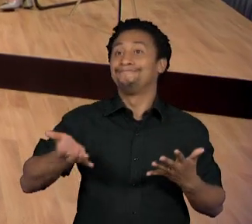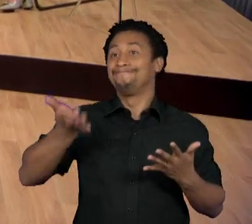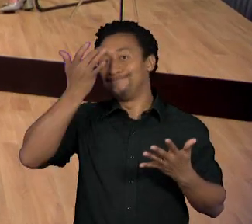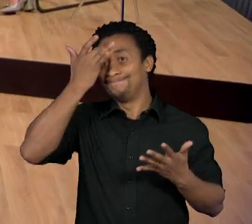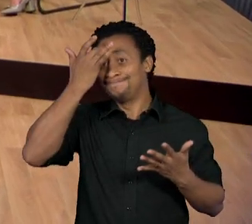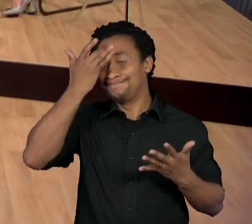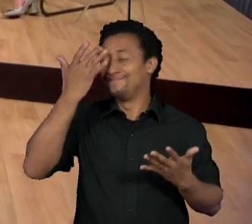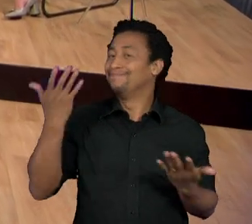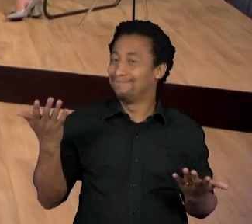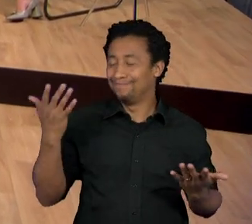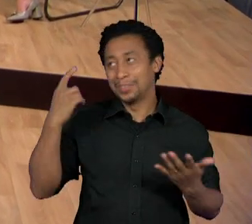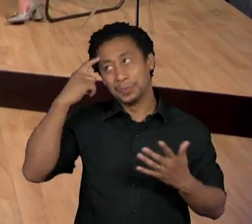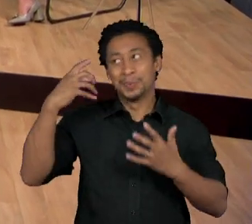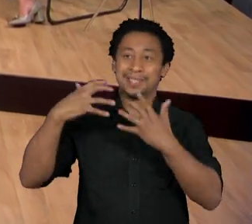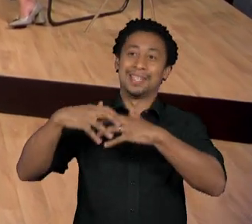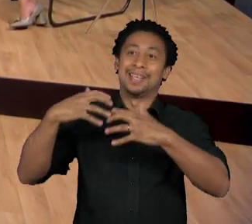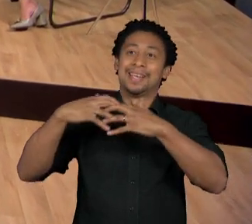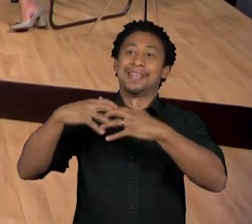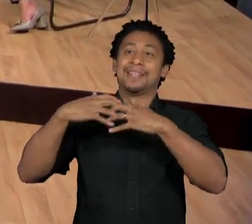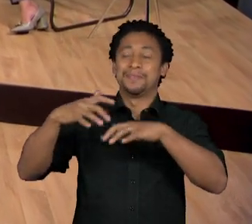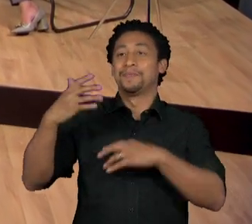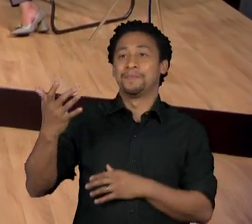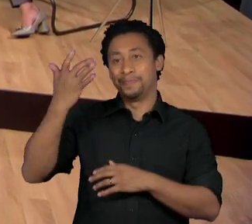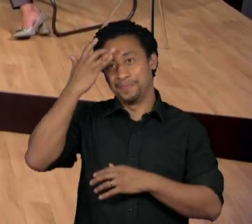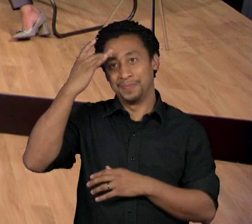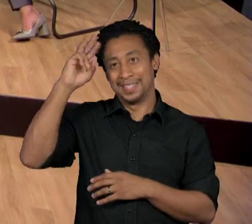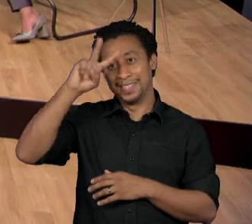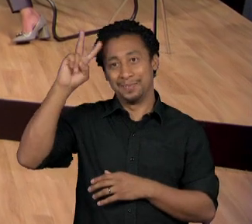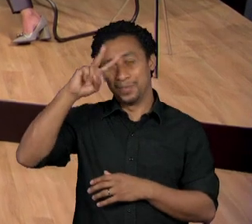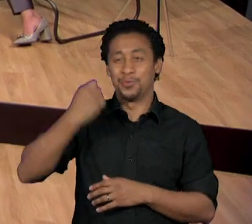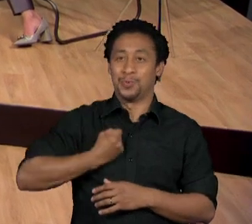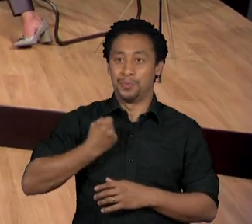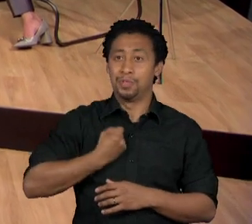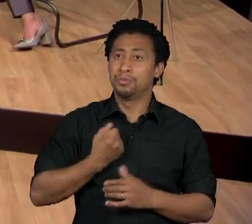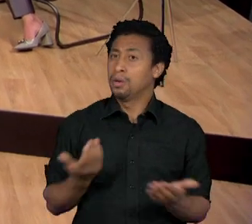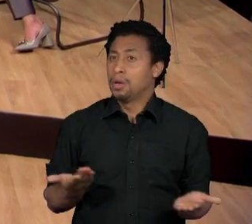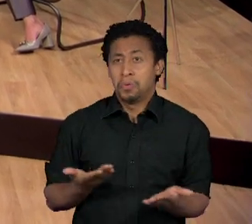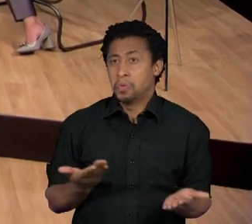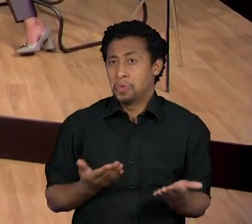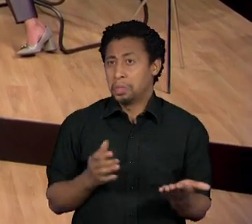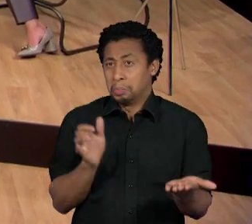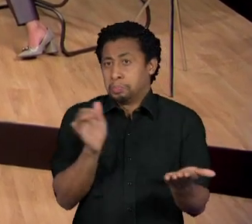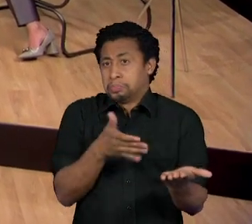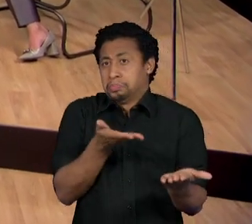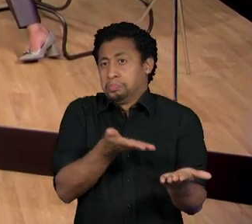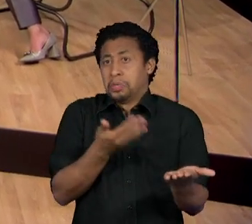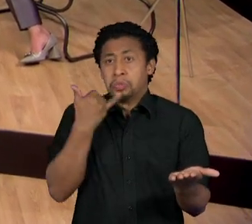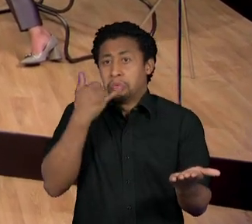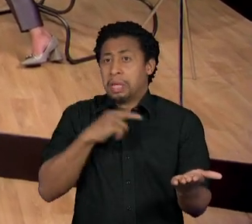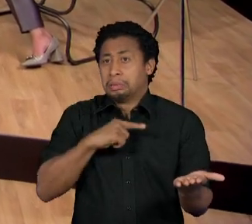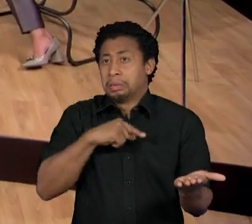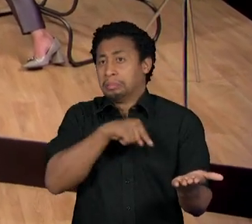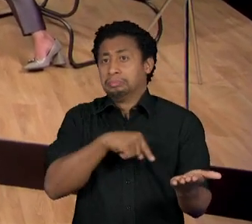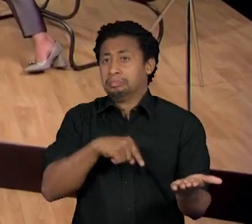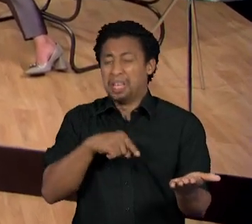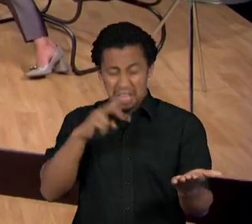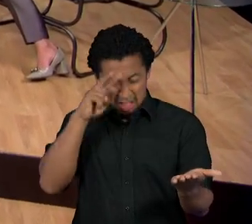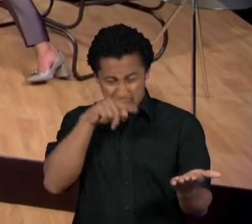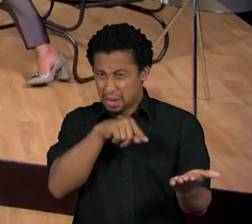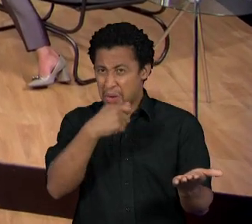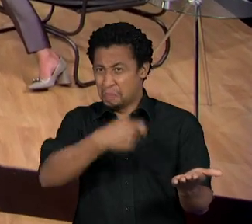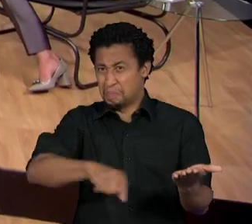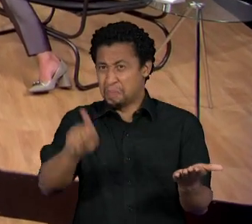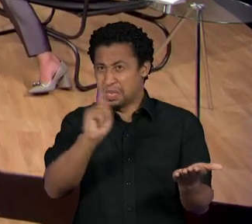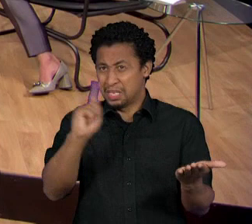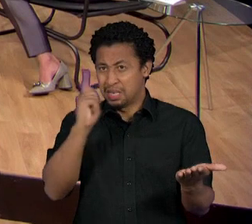de conexões cerebrais. Hoje não, hoje você está lá no dispositivo. Então o que vai acontecer é que você não precisa mais ficar estimulando o